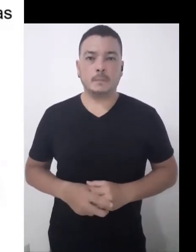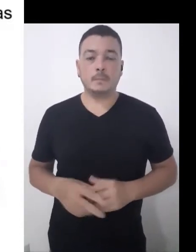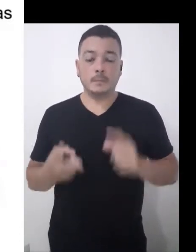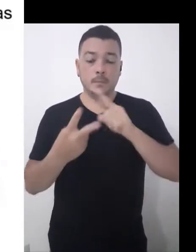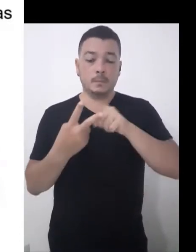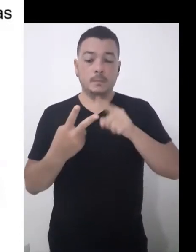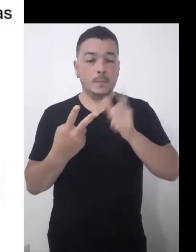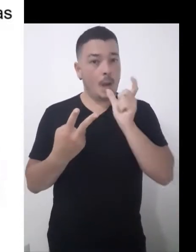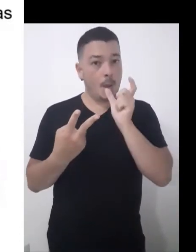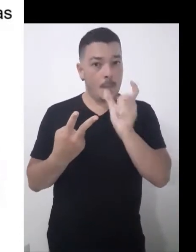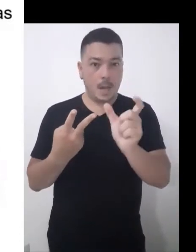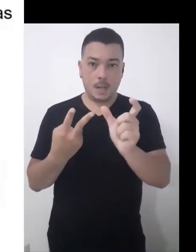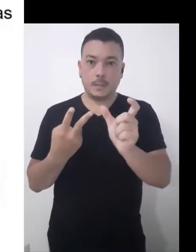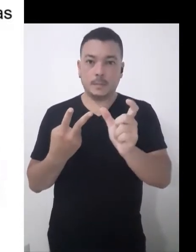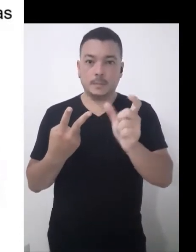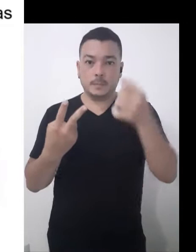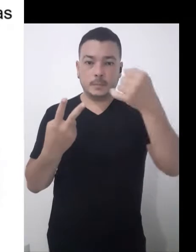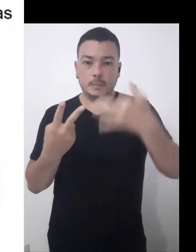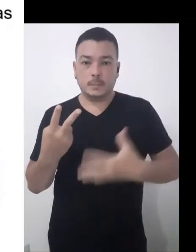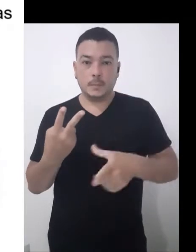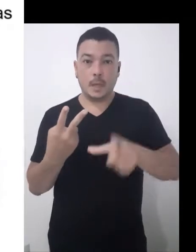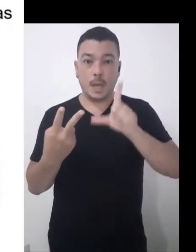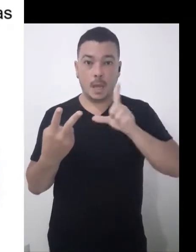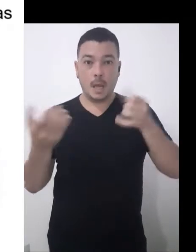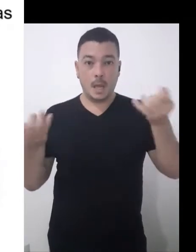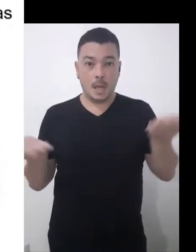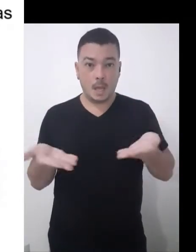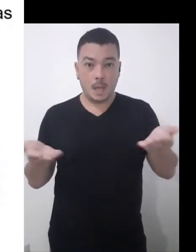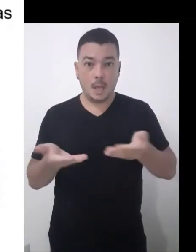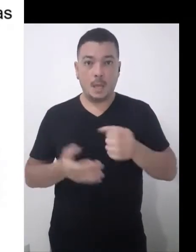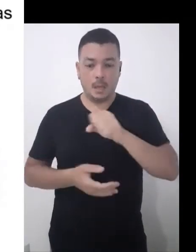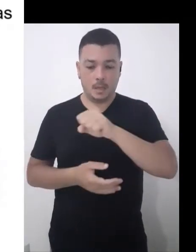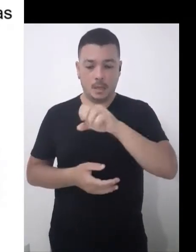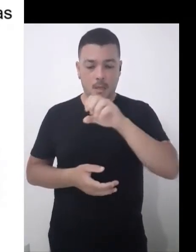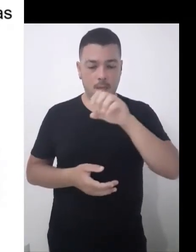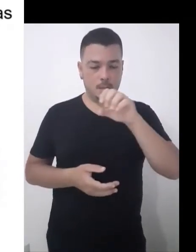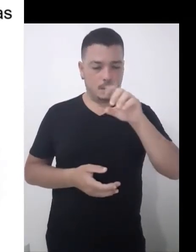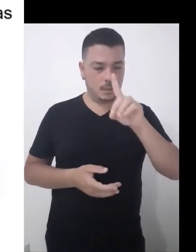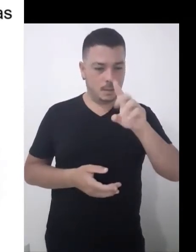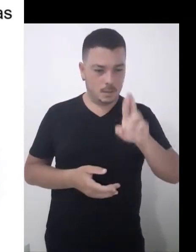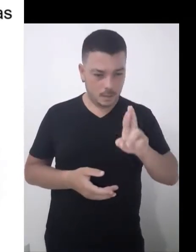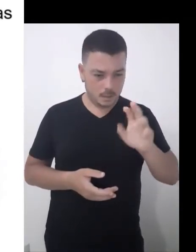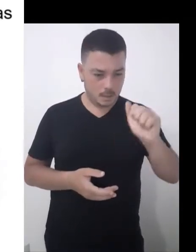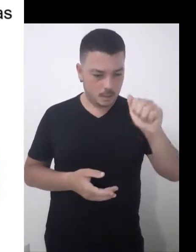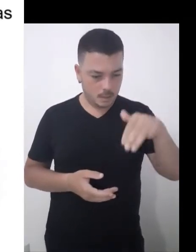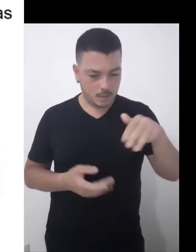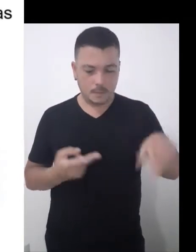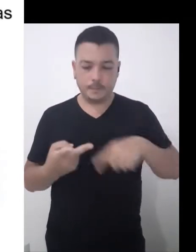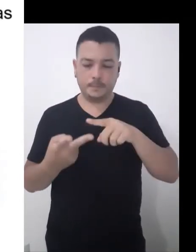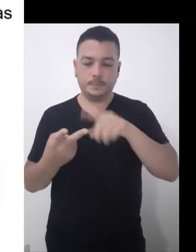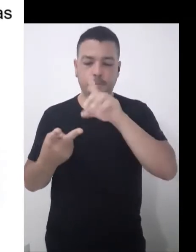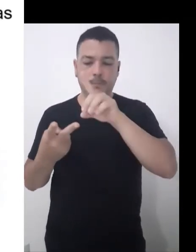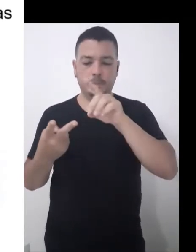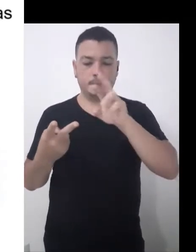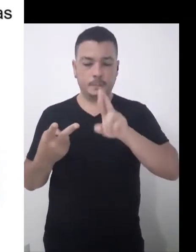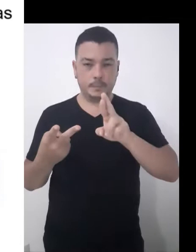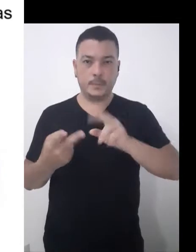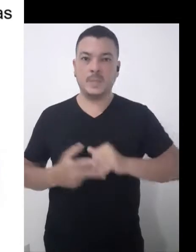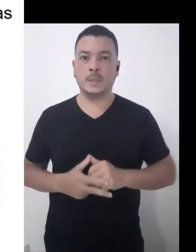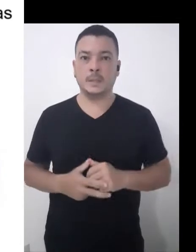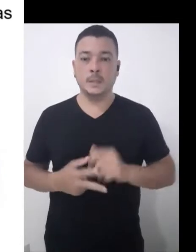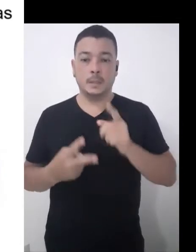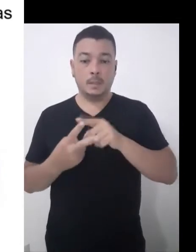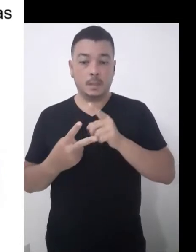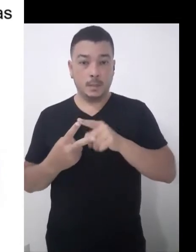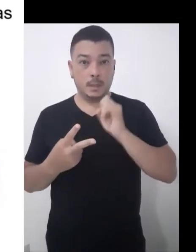aí que eu comentei antes, que a gente vai falar aqui agora. SDRAM e DDR. O que é SDRAM? Se eu